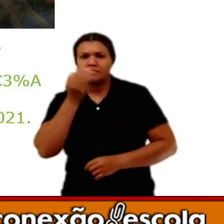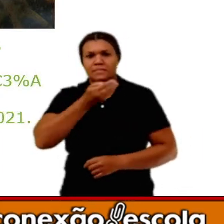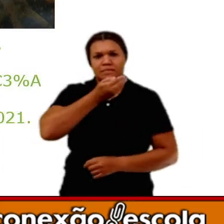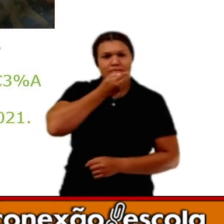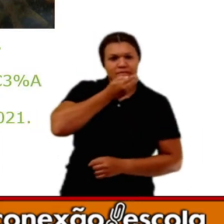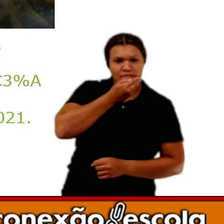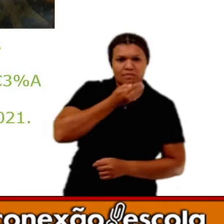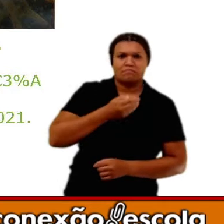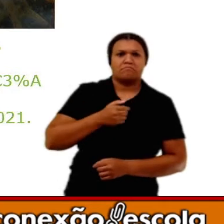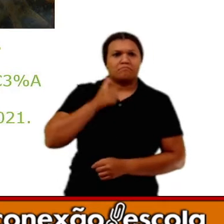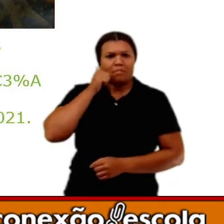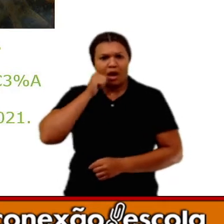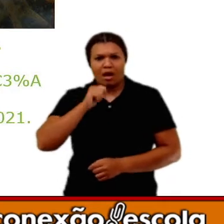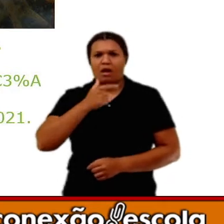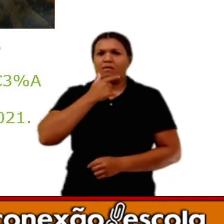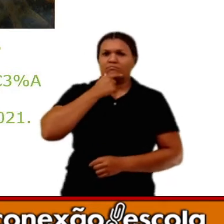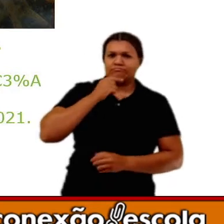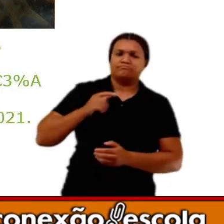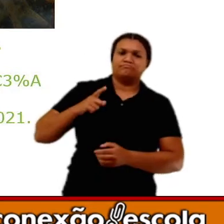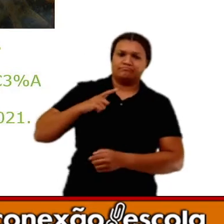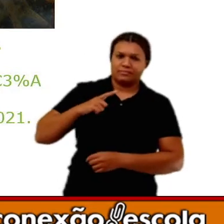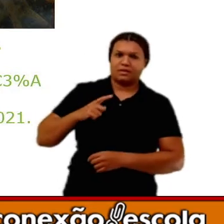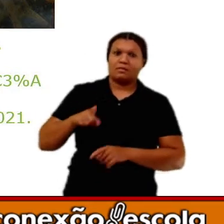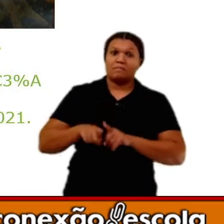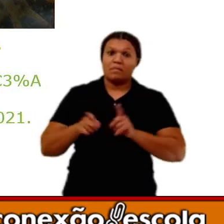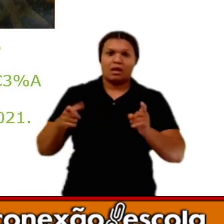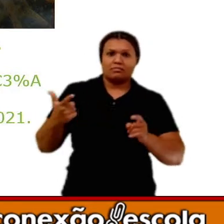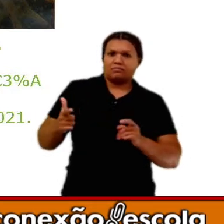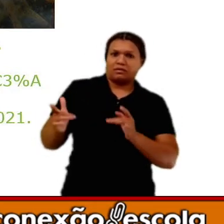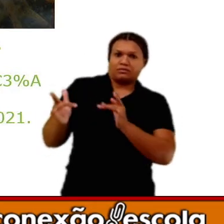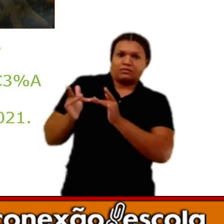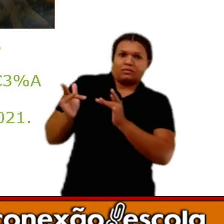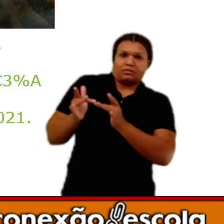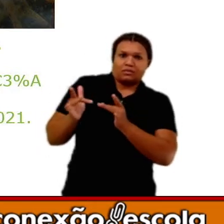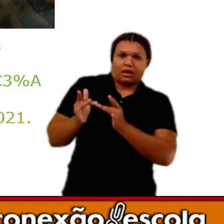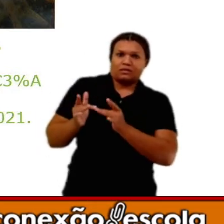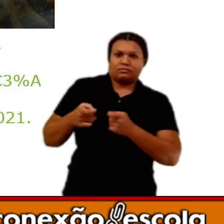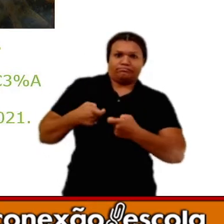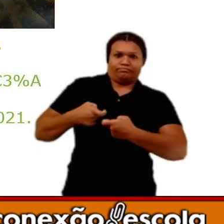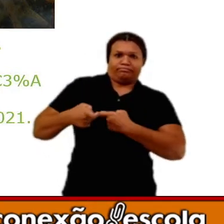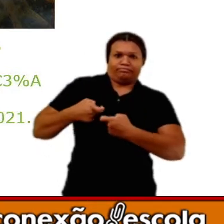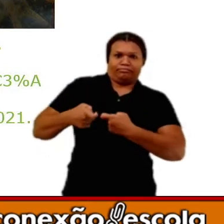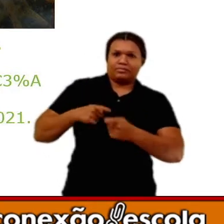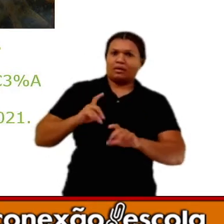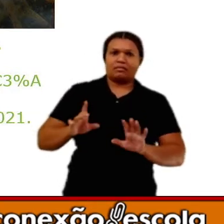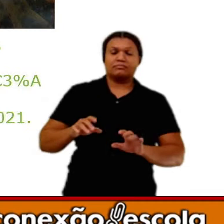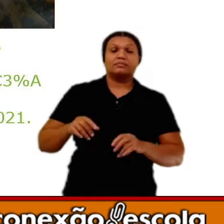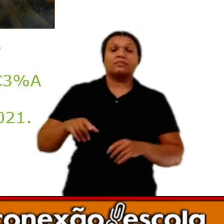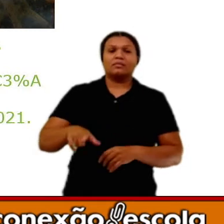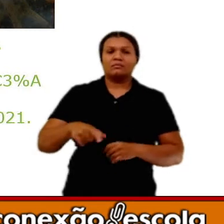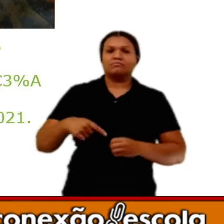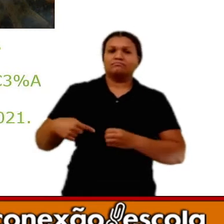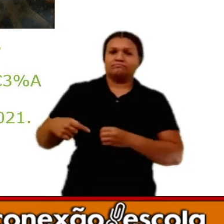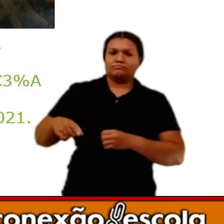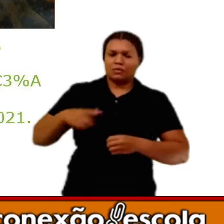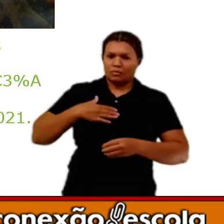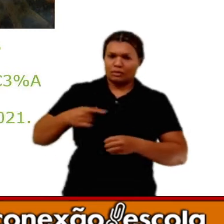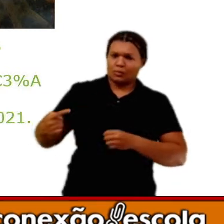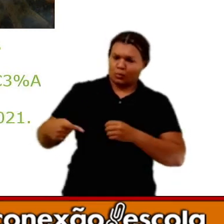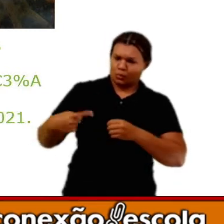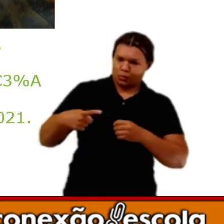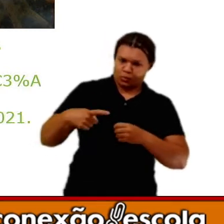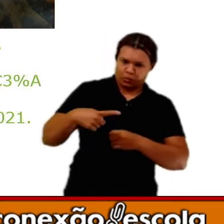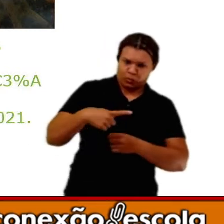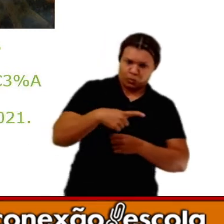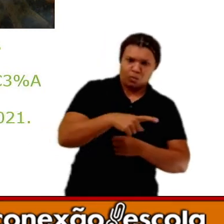é externa. Não existe um contato íntimo entre os órgãos ali. Os espermatozoides são lançados na água, os ovócitos